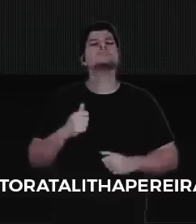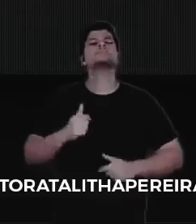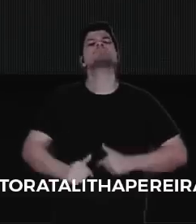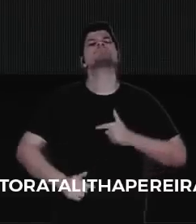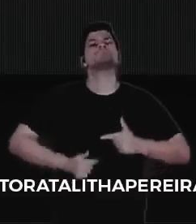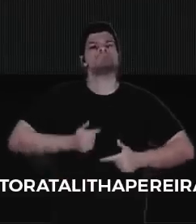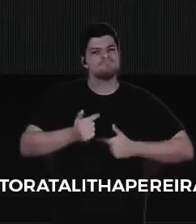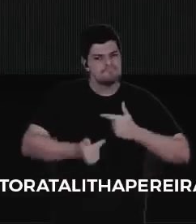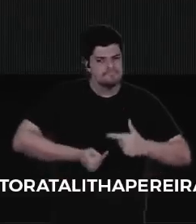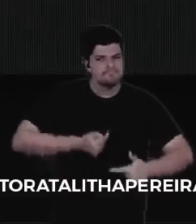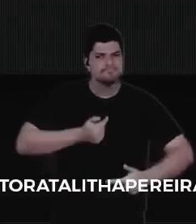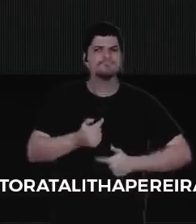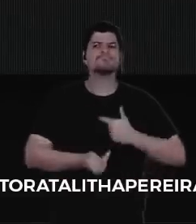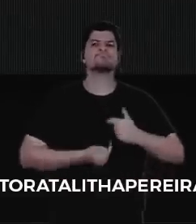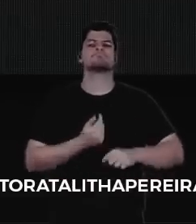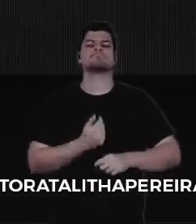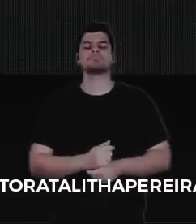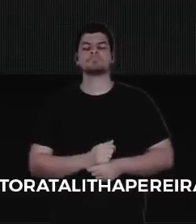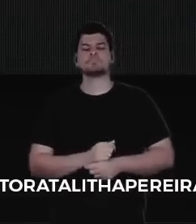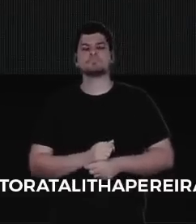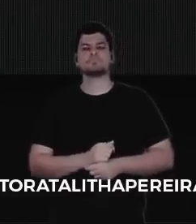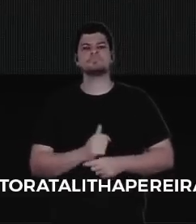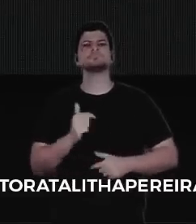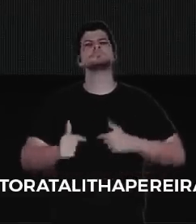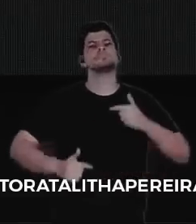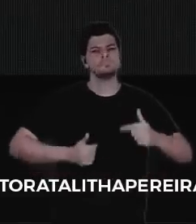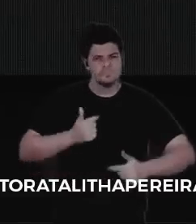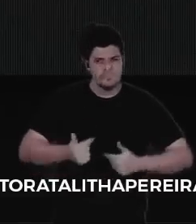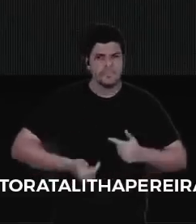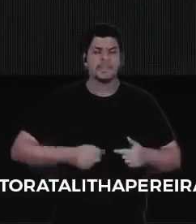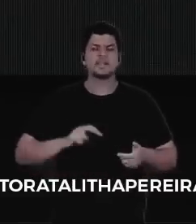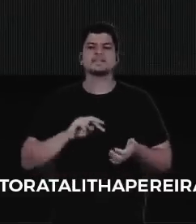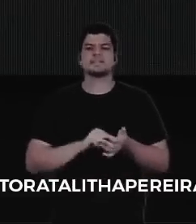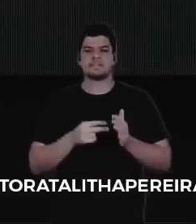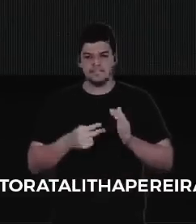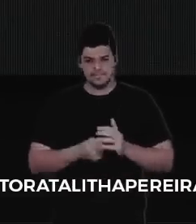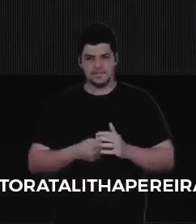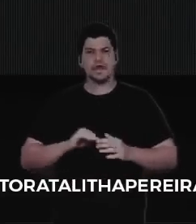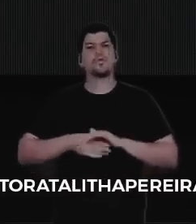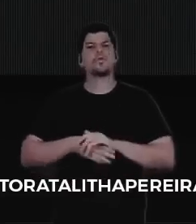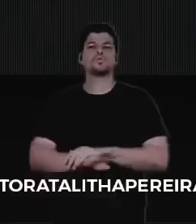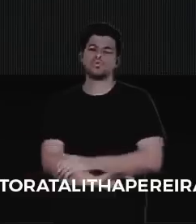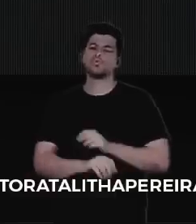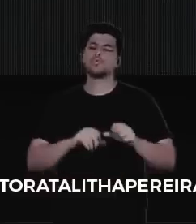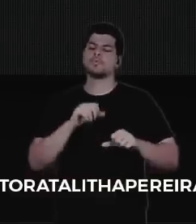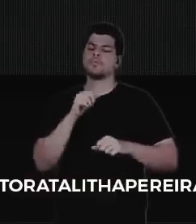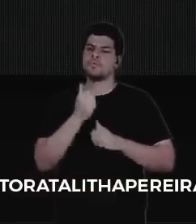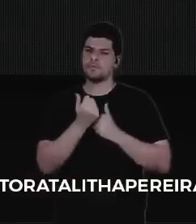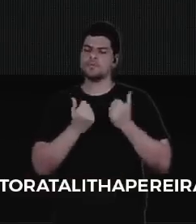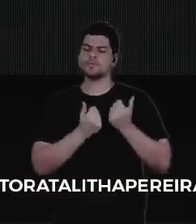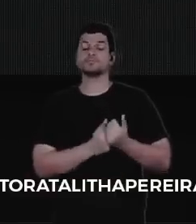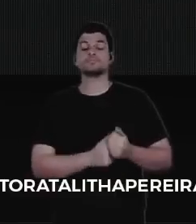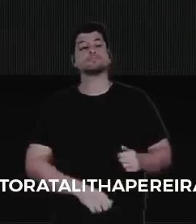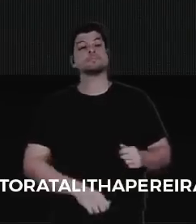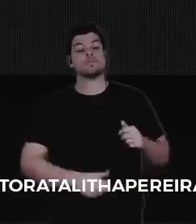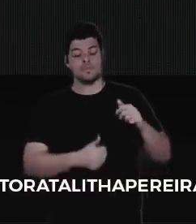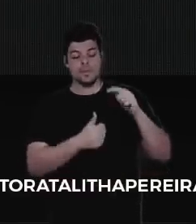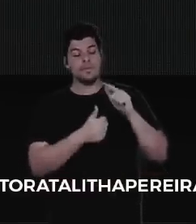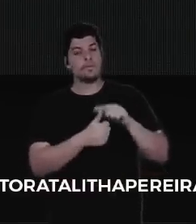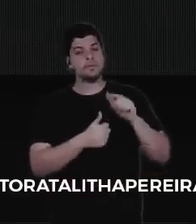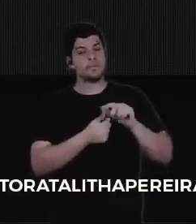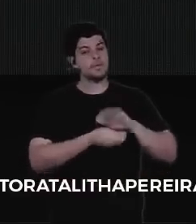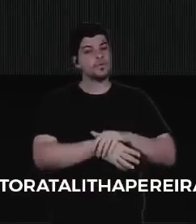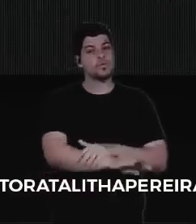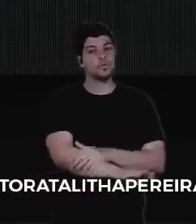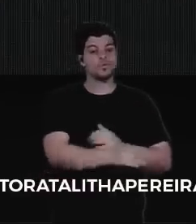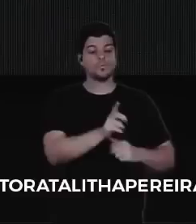nosso esforço. E o esforço é mudança de hábitos. Primeiro hábito que tem que acabar na nossa vida é o hábito